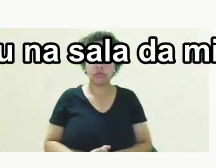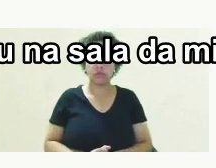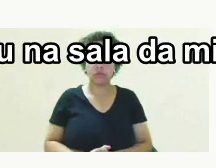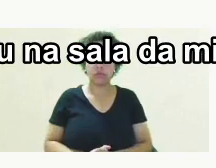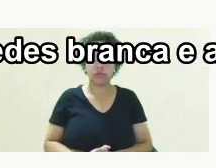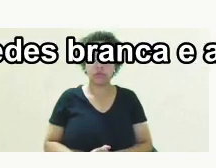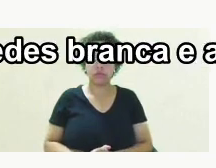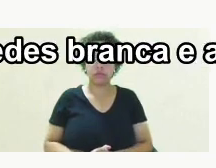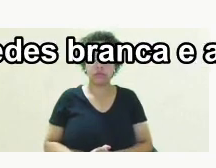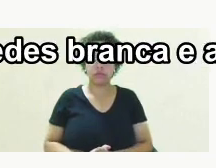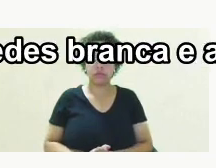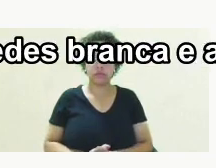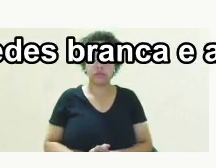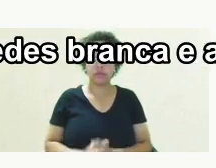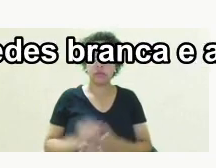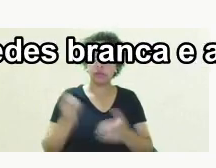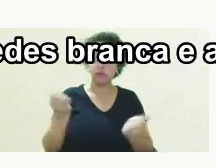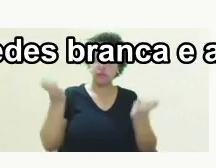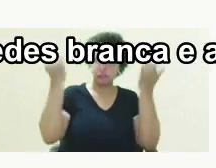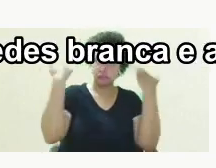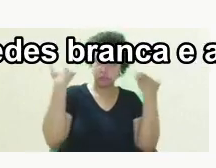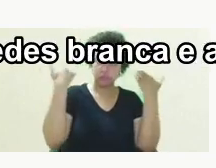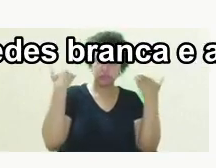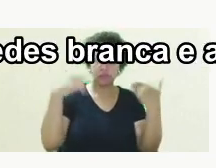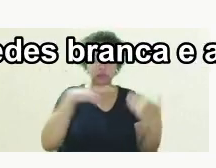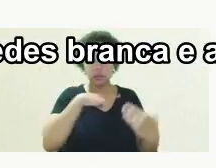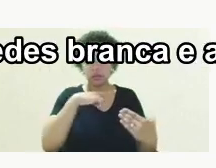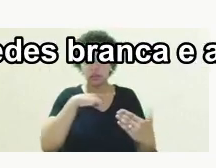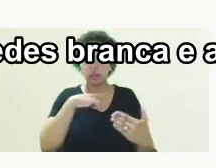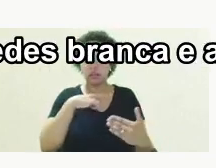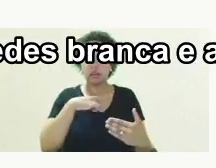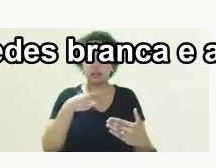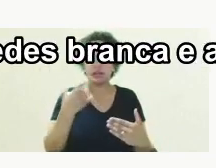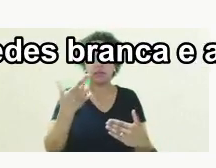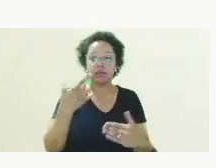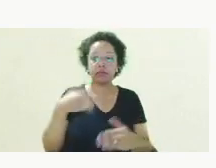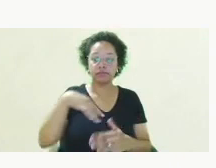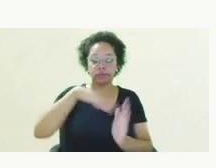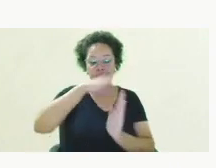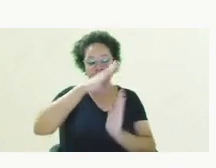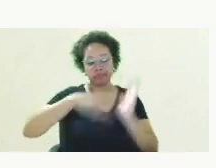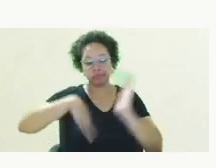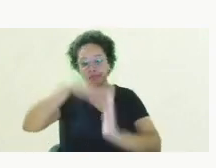né, estou na sala da minha casa, tem aqui algumas paredes branca e amarela mesmo.